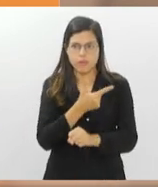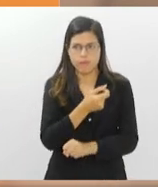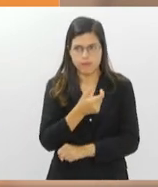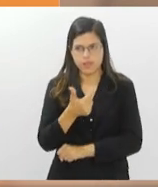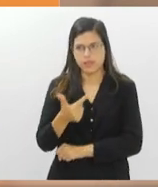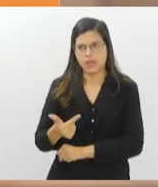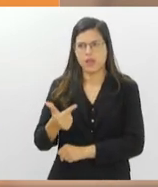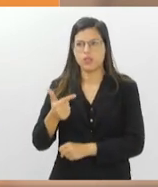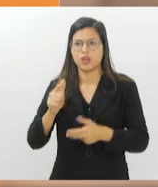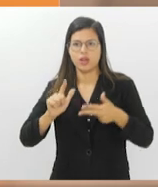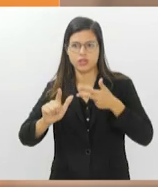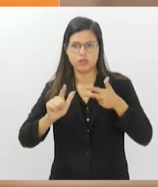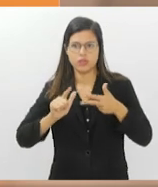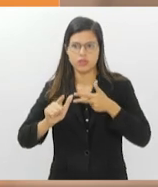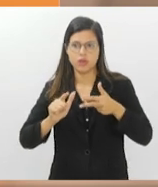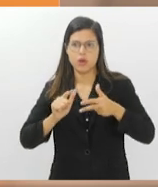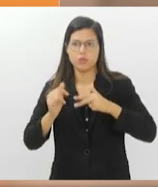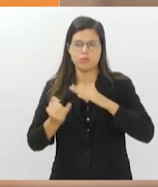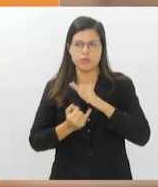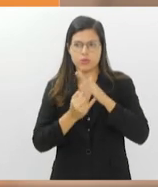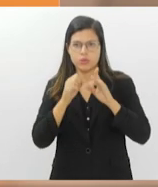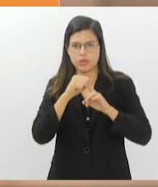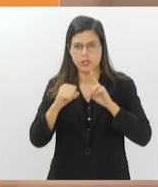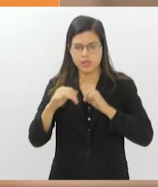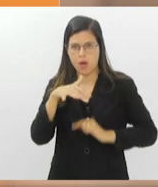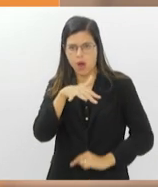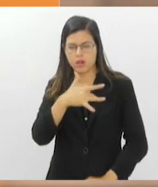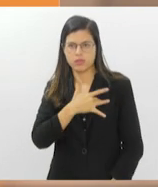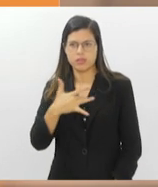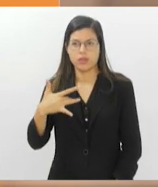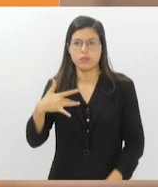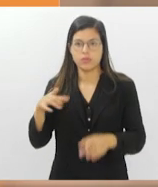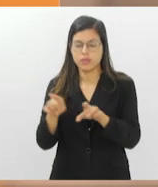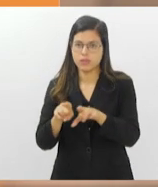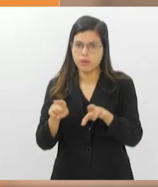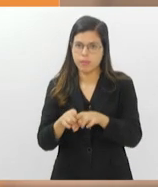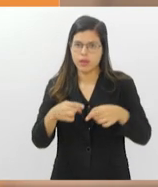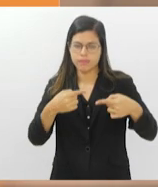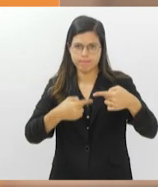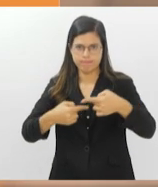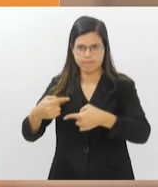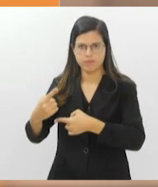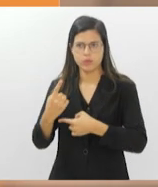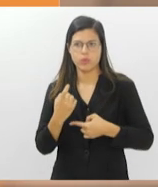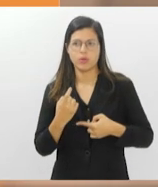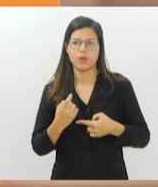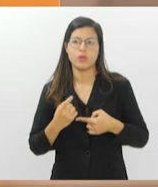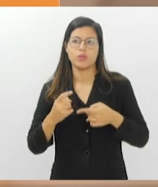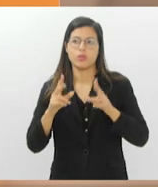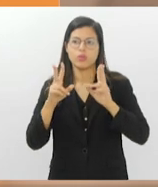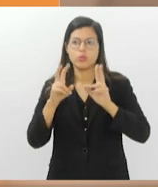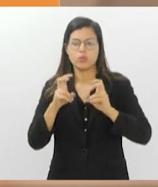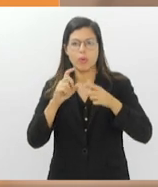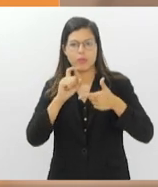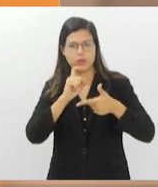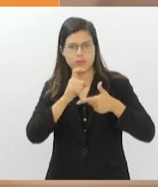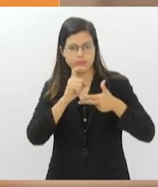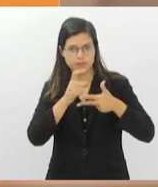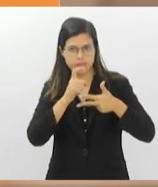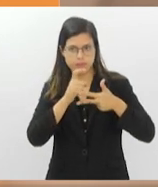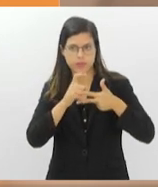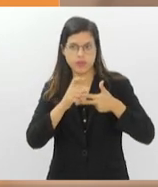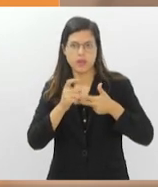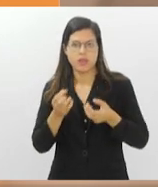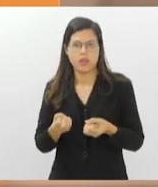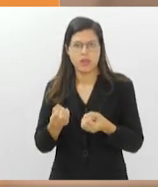organizações sociais da área da saúde. Também em discussão única, mensagem do Poder Executivo, que concede